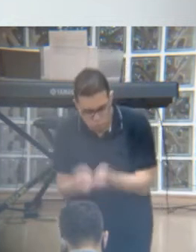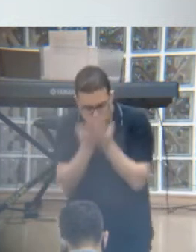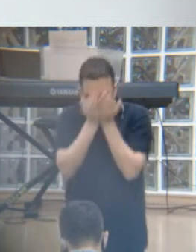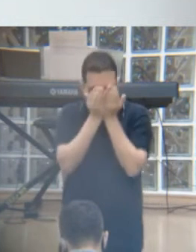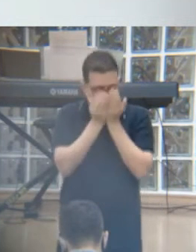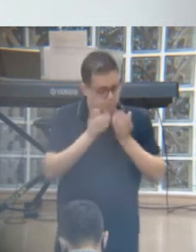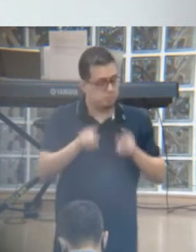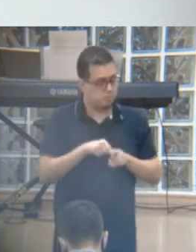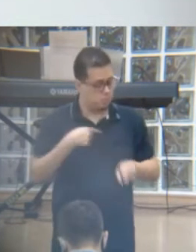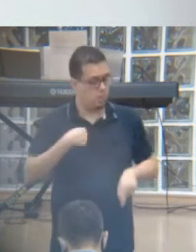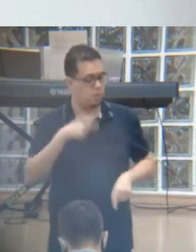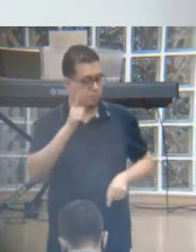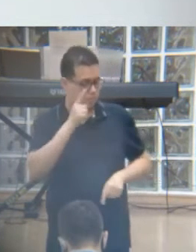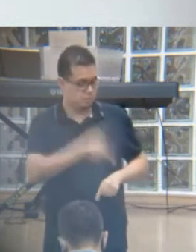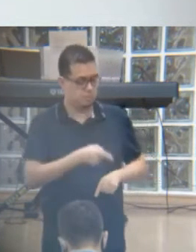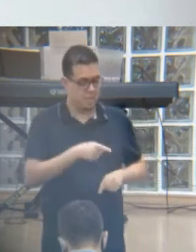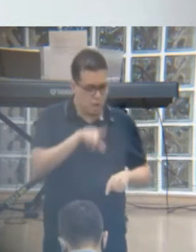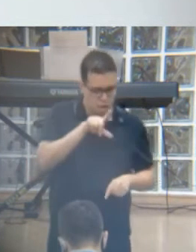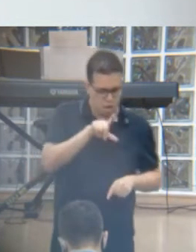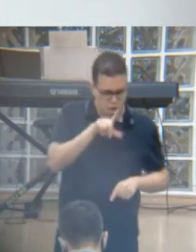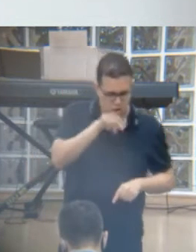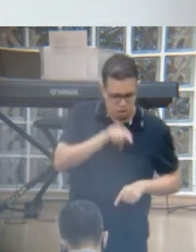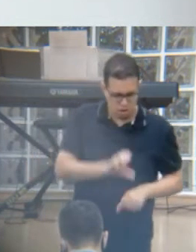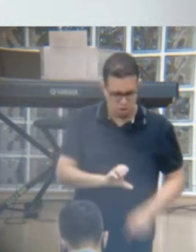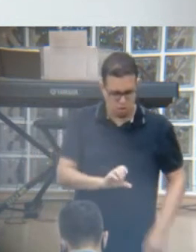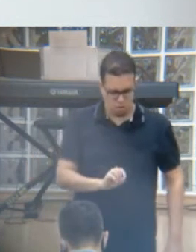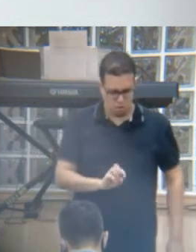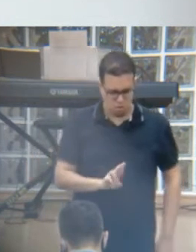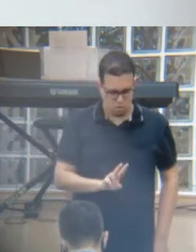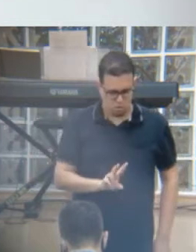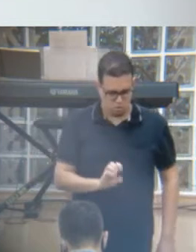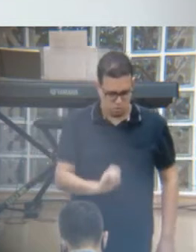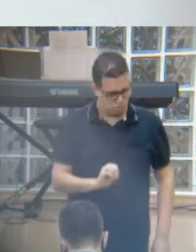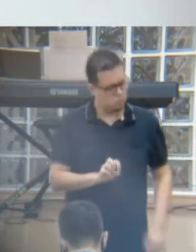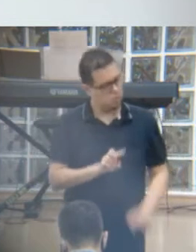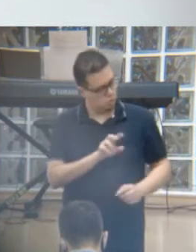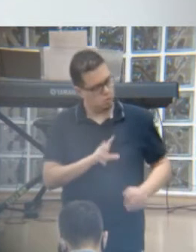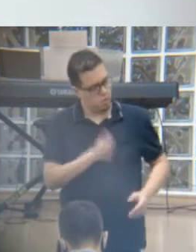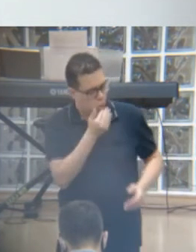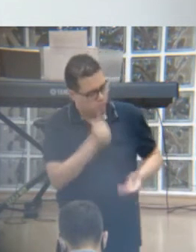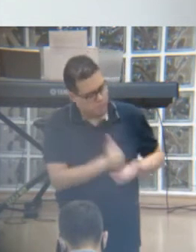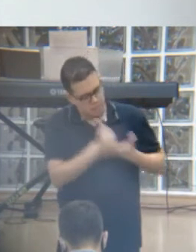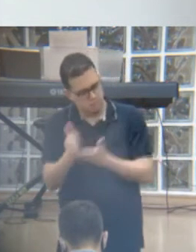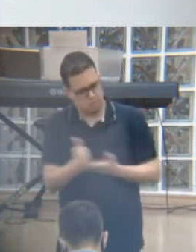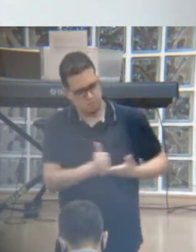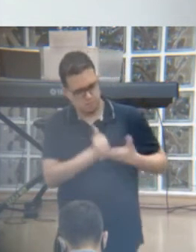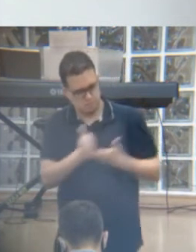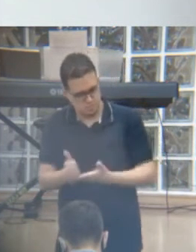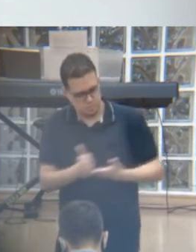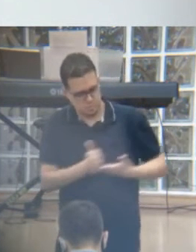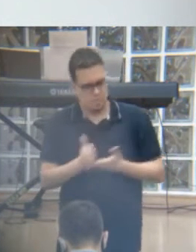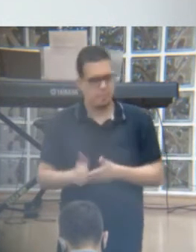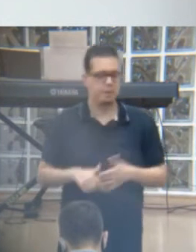corvos que ali mesmo te sustentem. Foi, pois, e fez segundo a palavra do